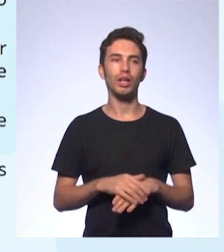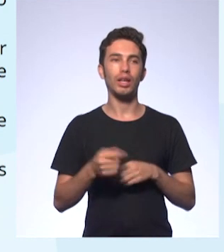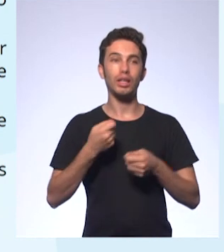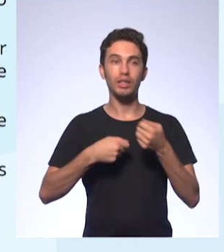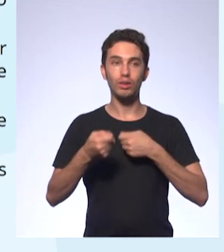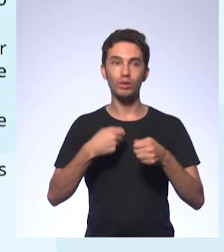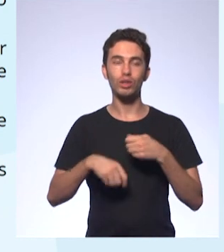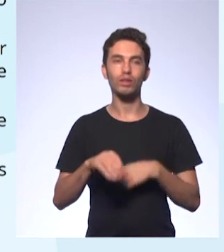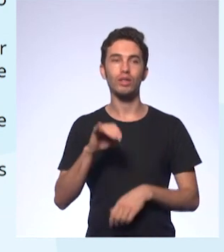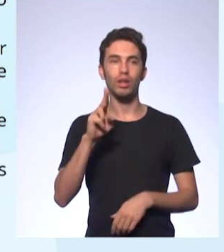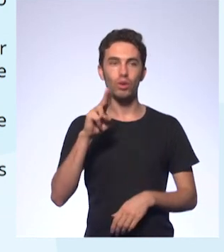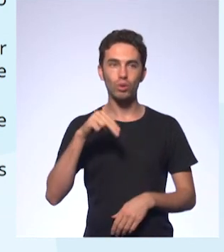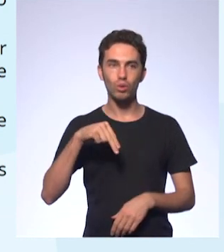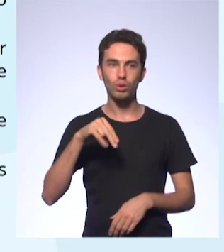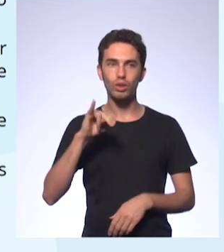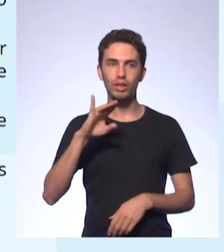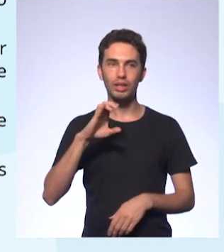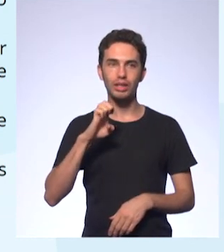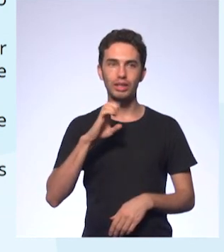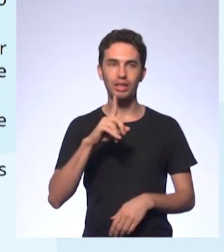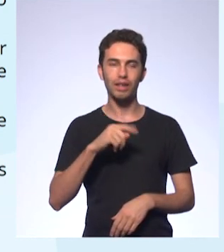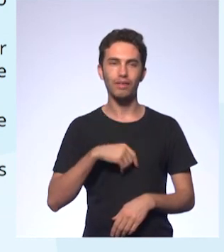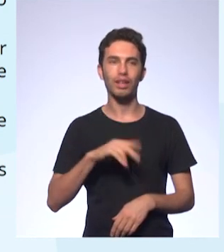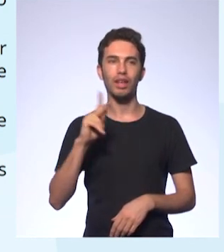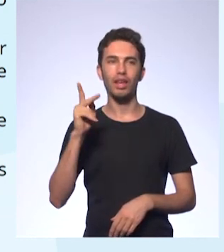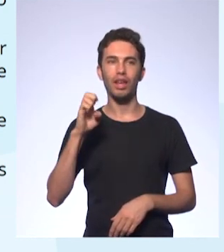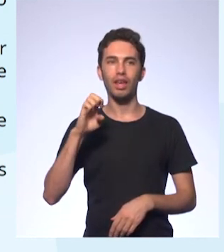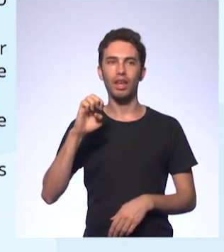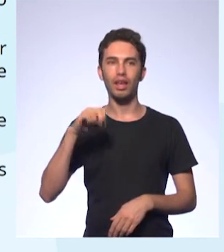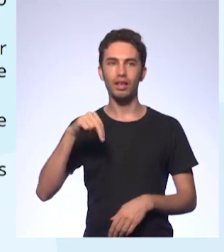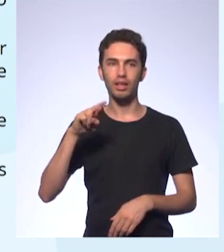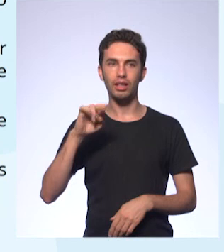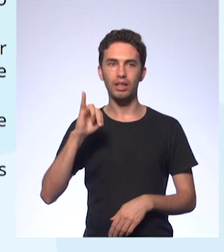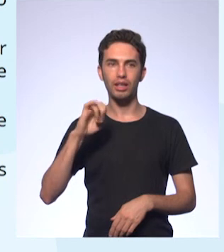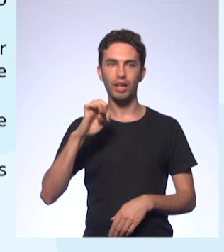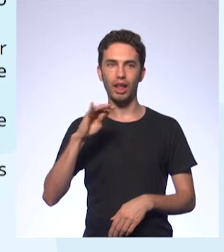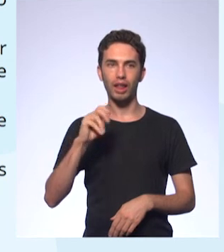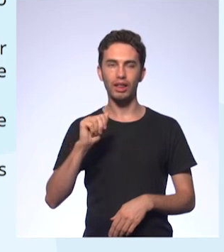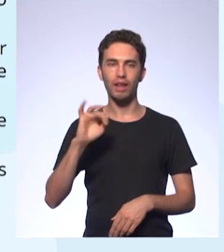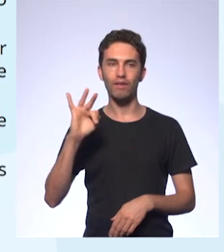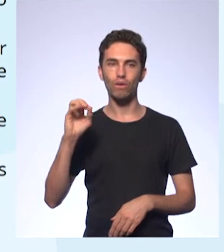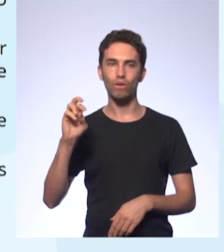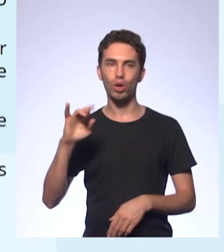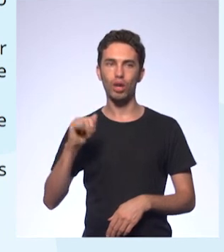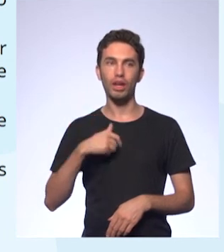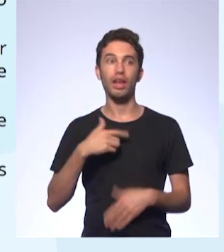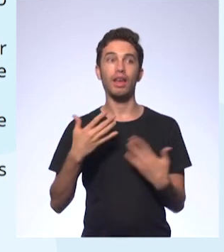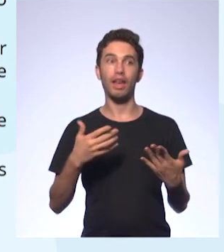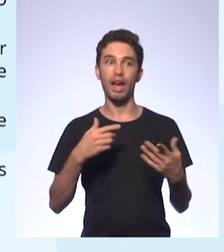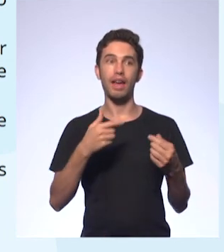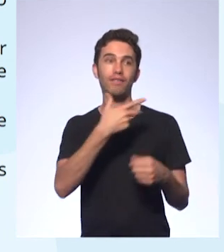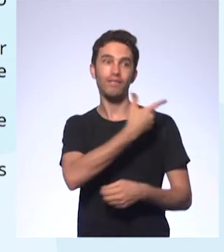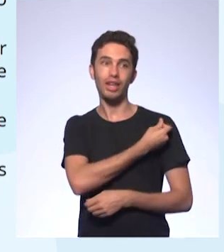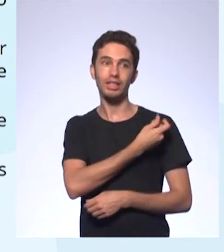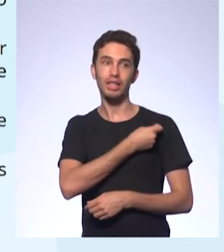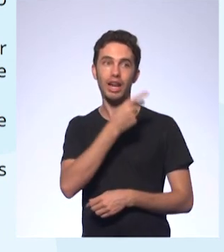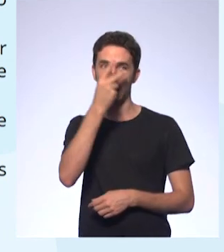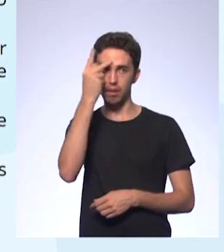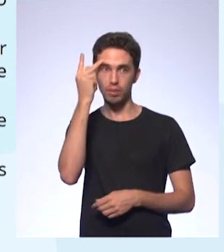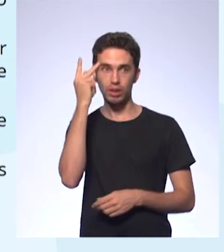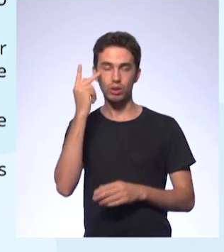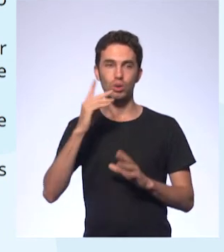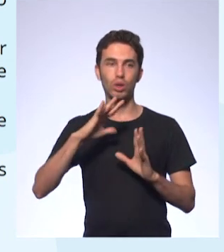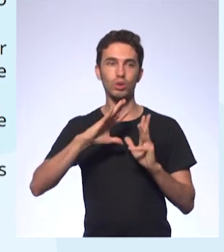Henrietta Fore, disse que vacinar o mundo contra a Covid-19 será um dos maiores empreendimentos em massa da história